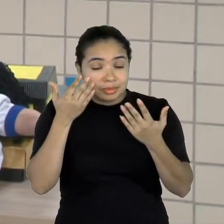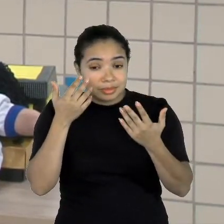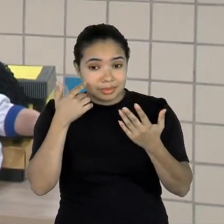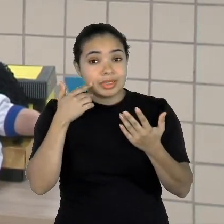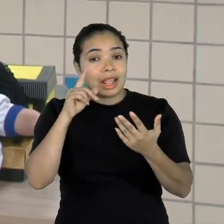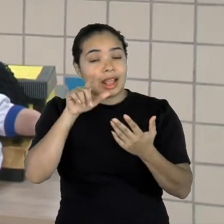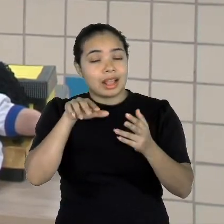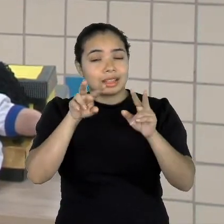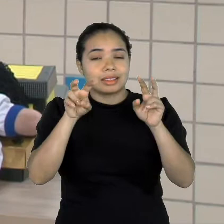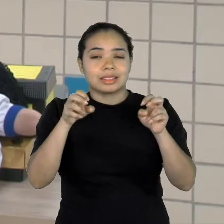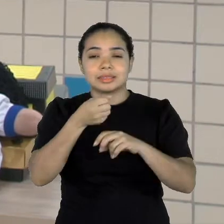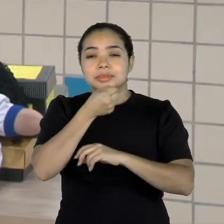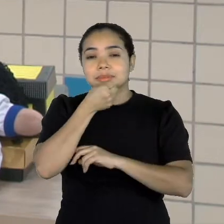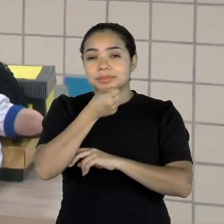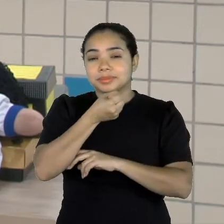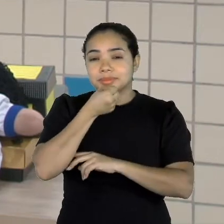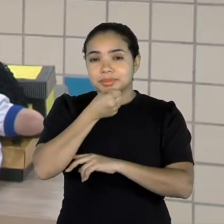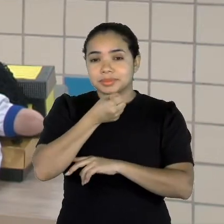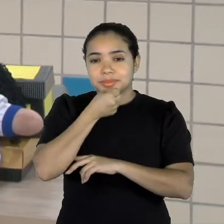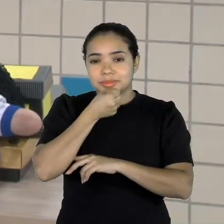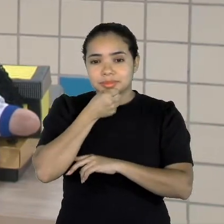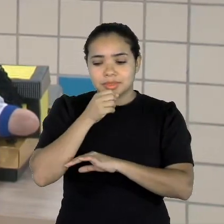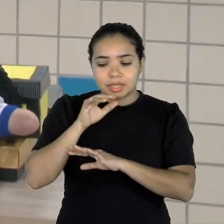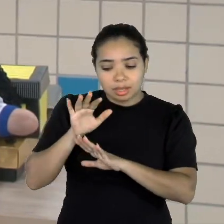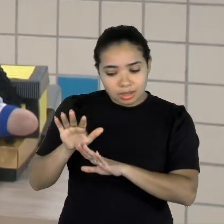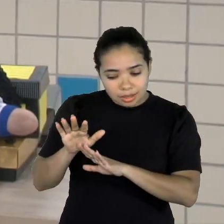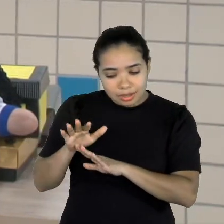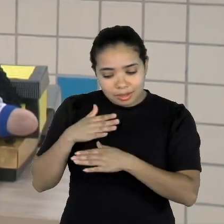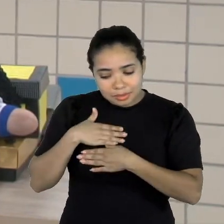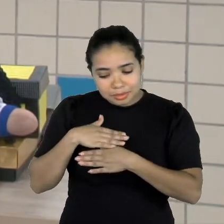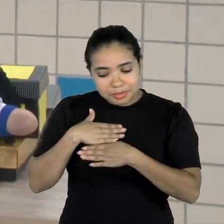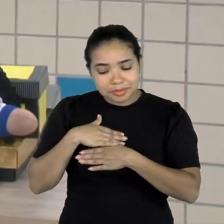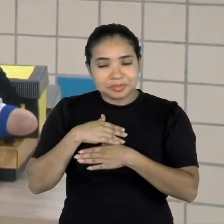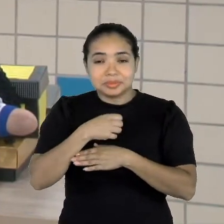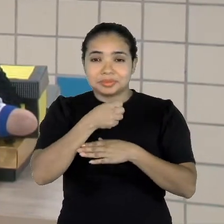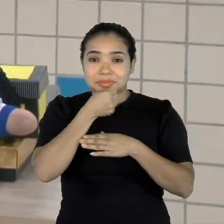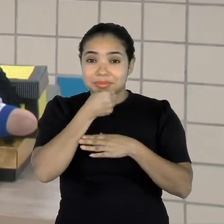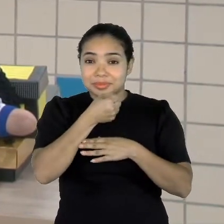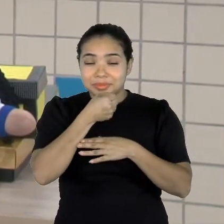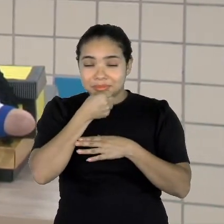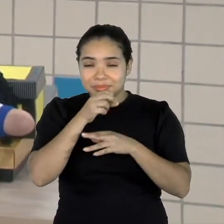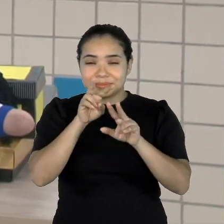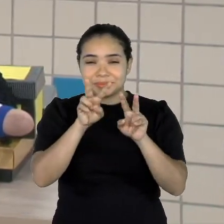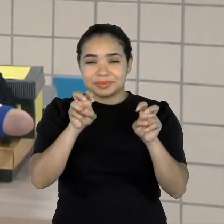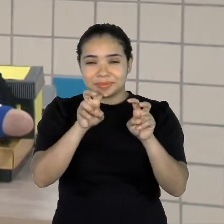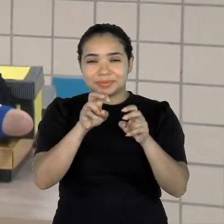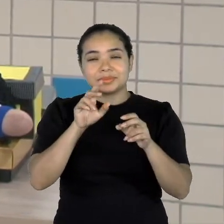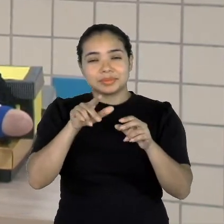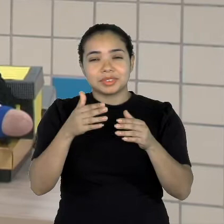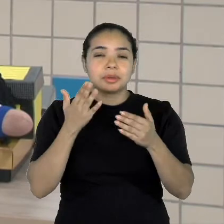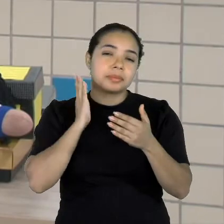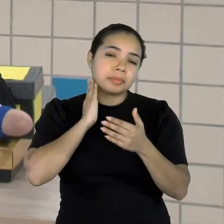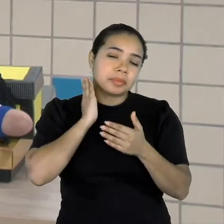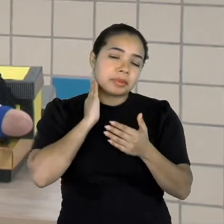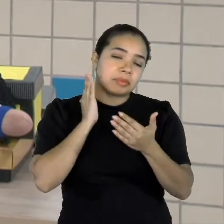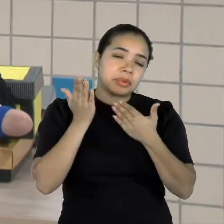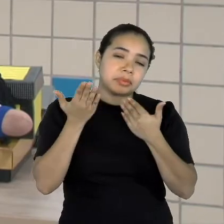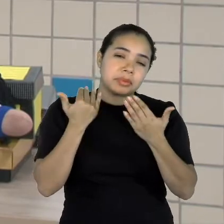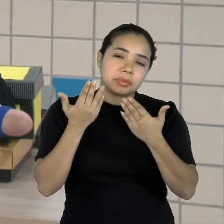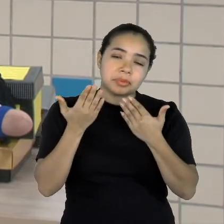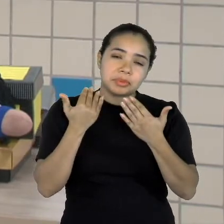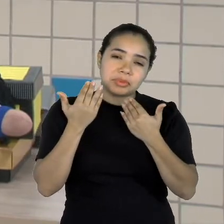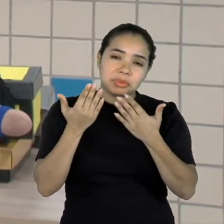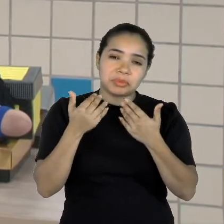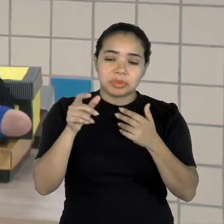entrevista, isso mesmo, não vale só para a Francisquinha. Então a entrevista é o quê? É um bate-papo entre o entrevistador